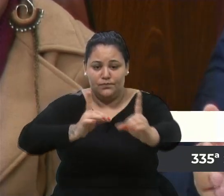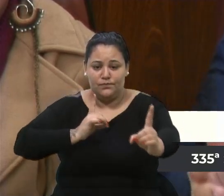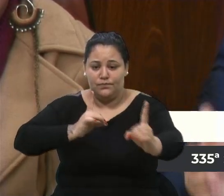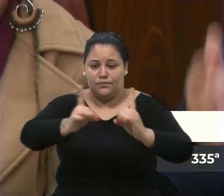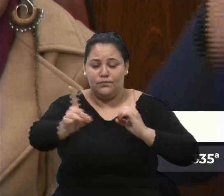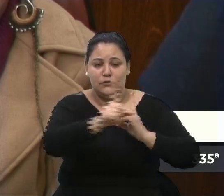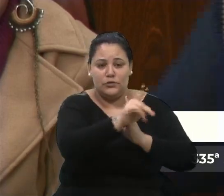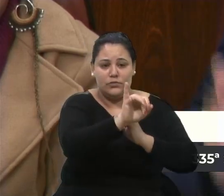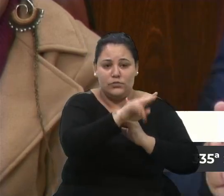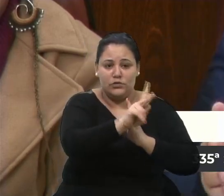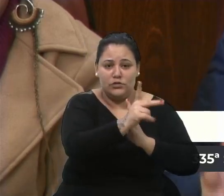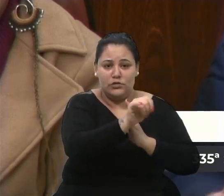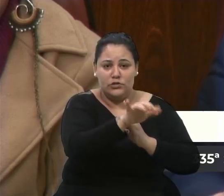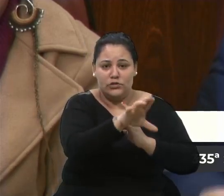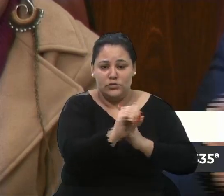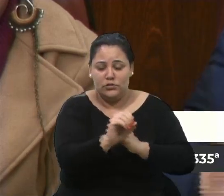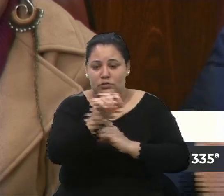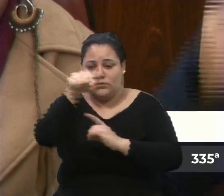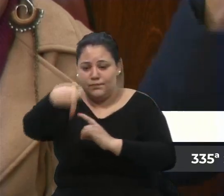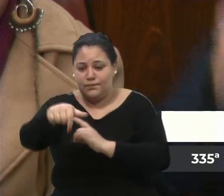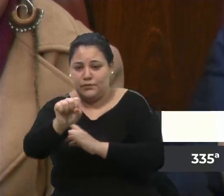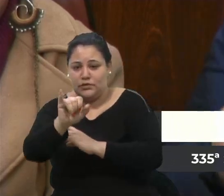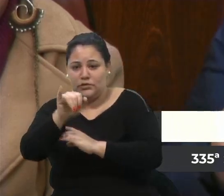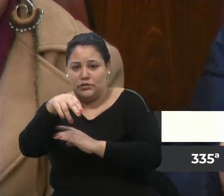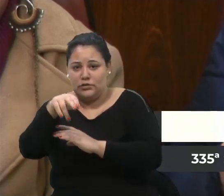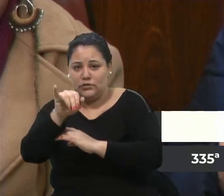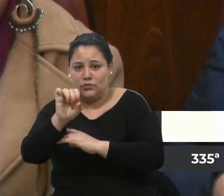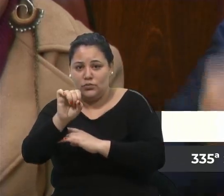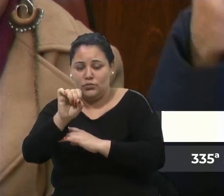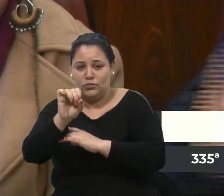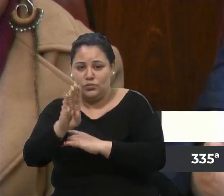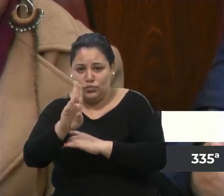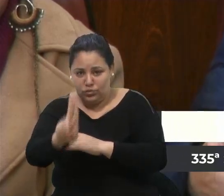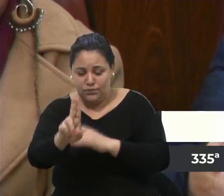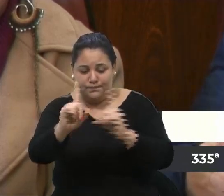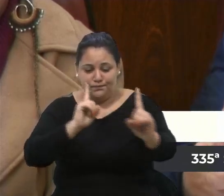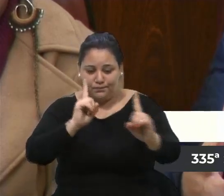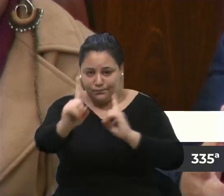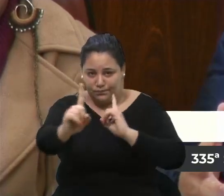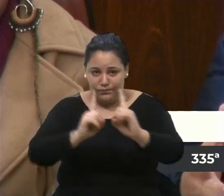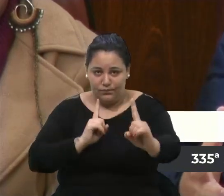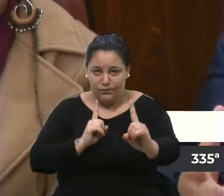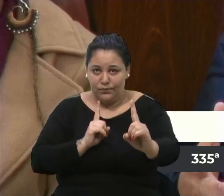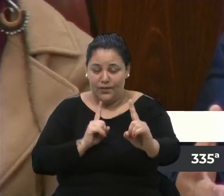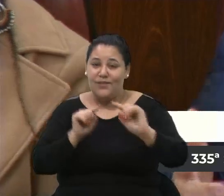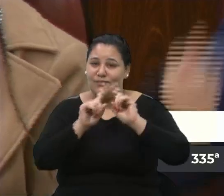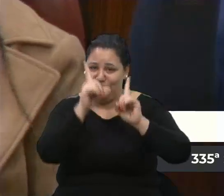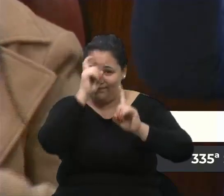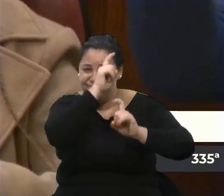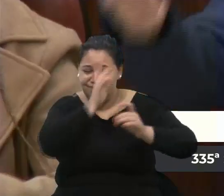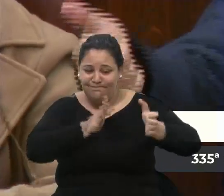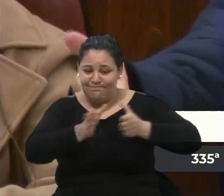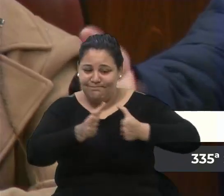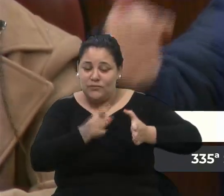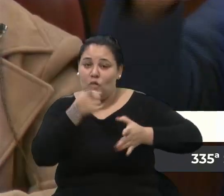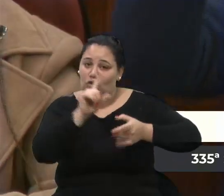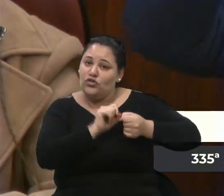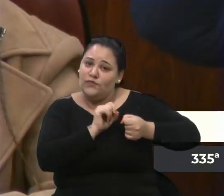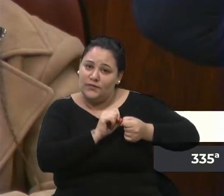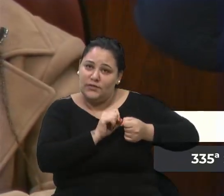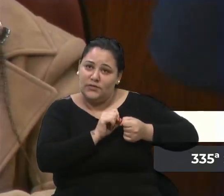ônibus parando, o trânsito intrafegável. Então, ou a gente faz uma opção pelo transporte público enquanto sociedade, para que tenha